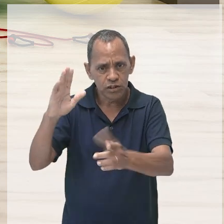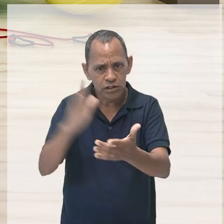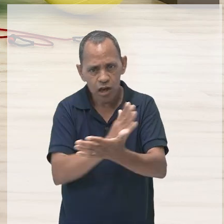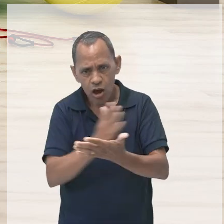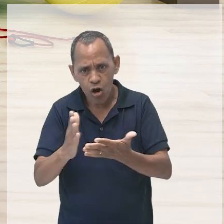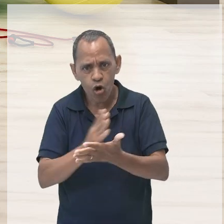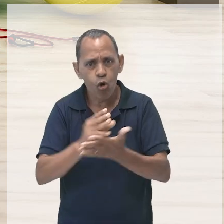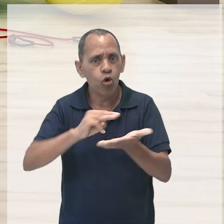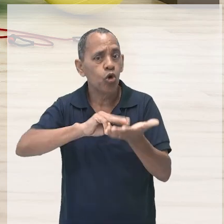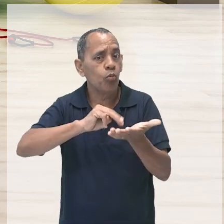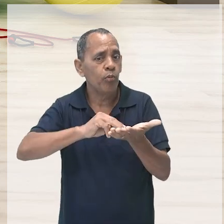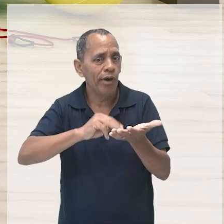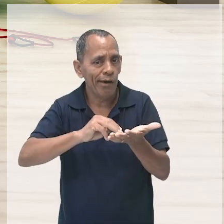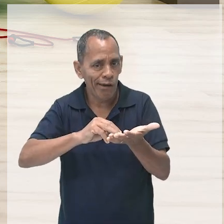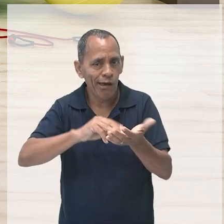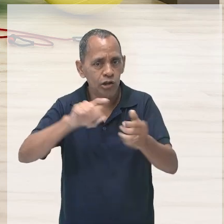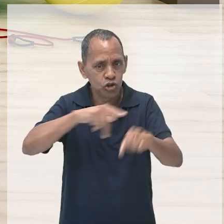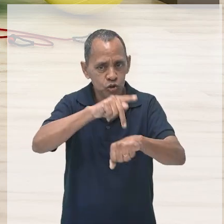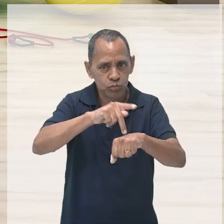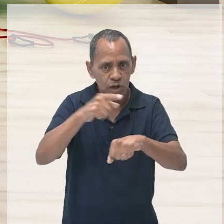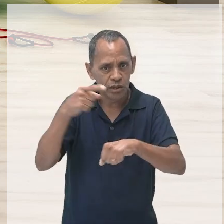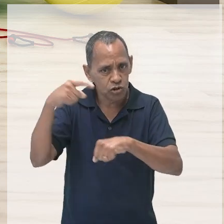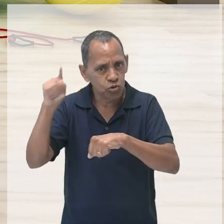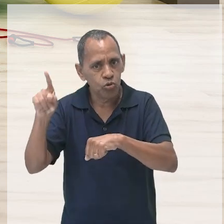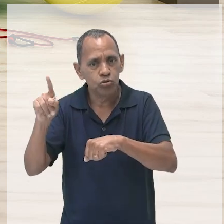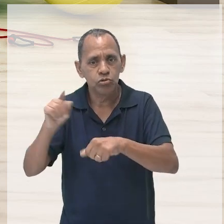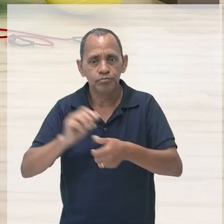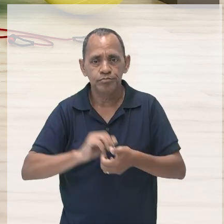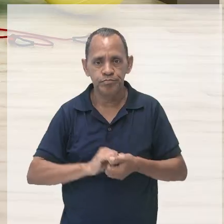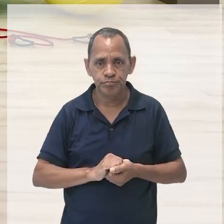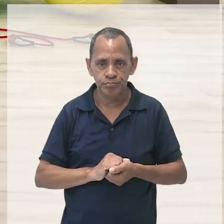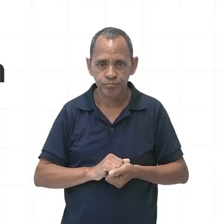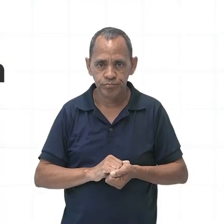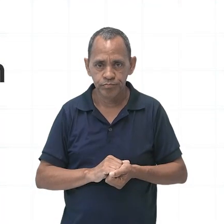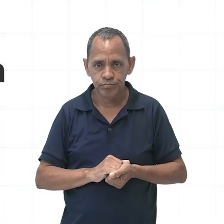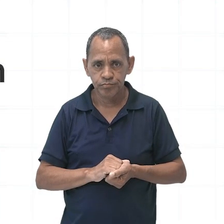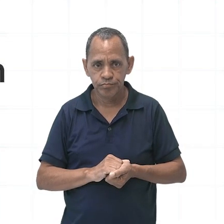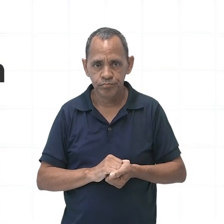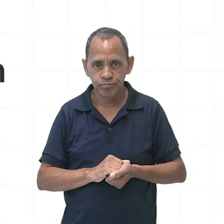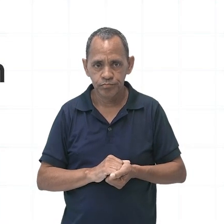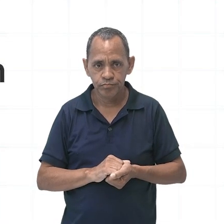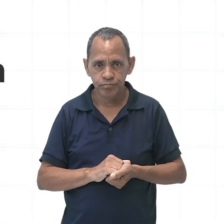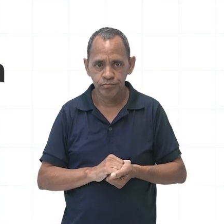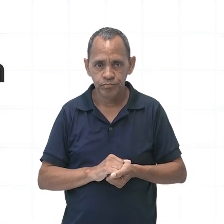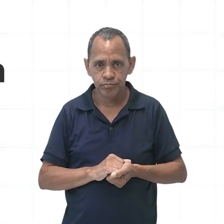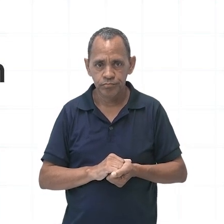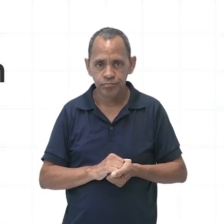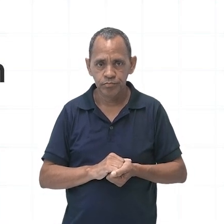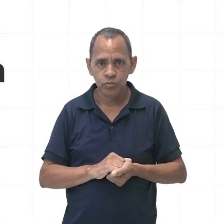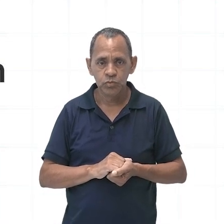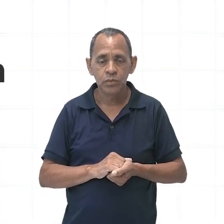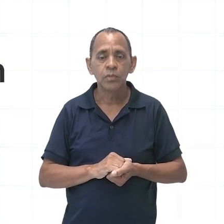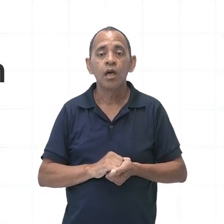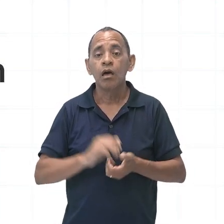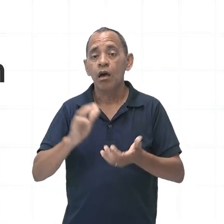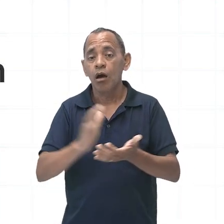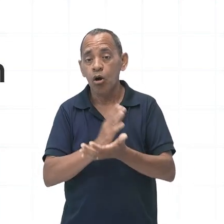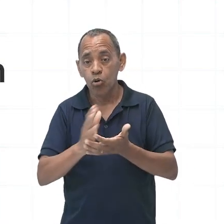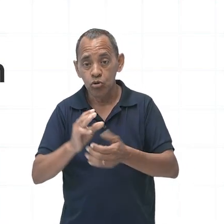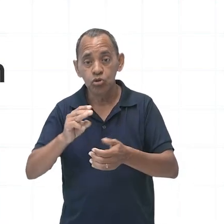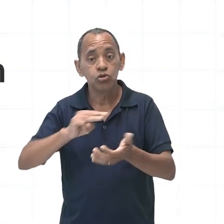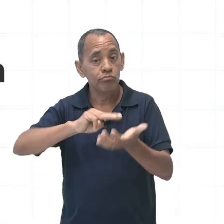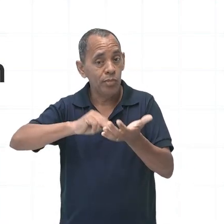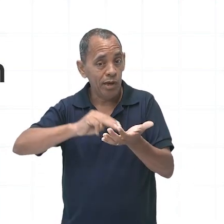métodos estrangeiros, que a gente vai ver listados agora para vocês aí na cartela. Bom, então, alguns métodos de origem